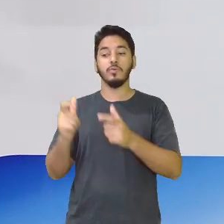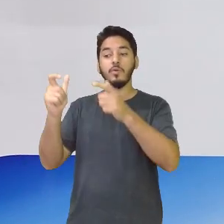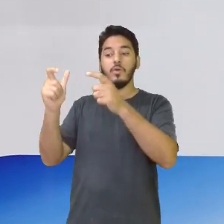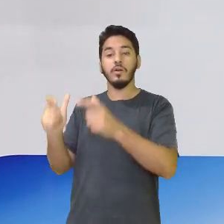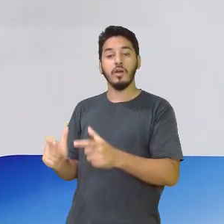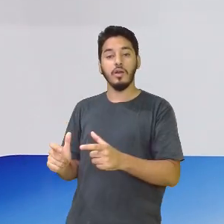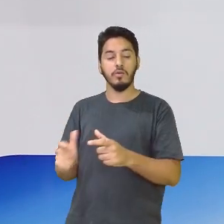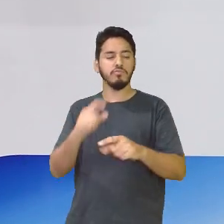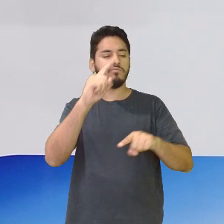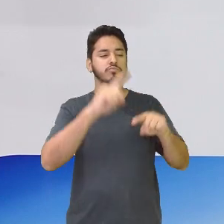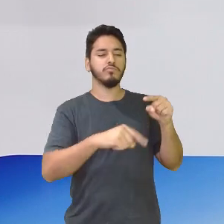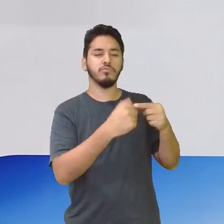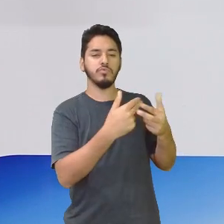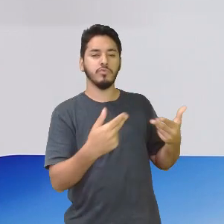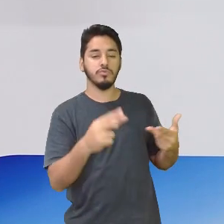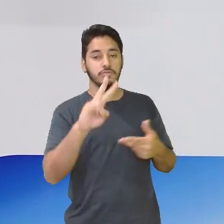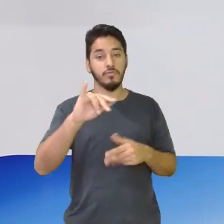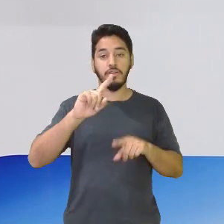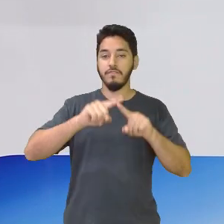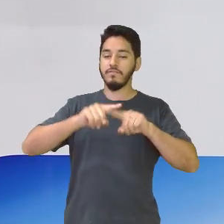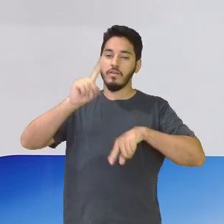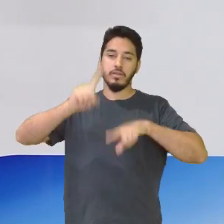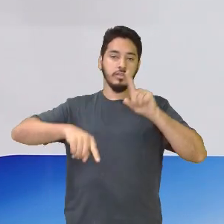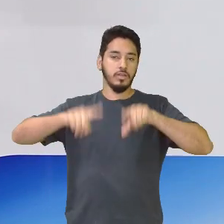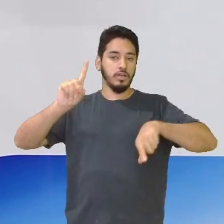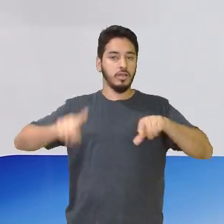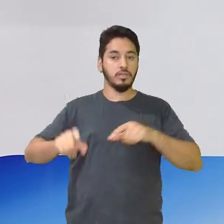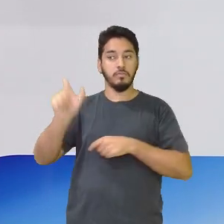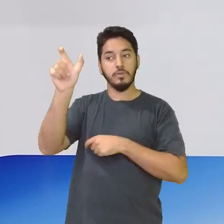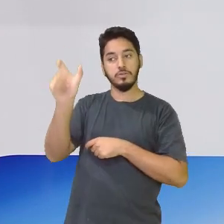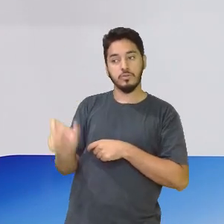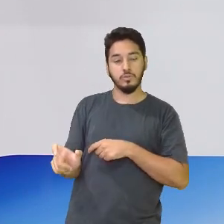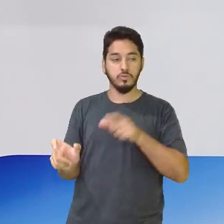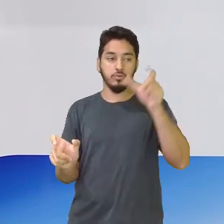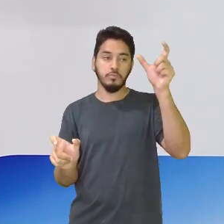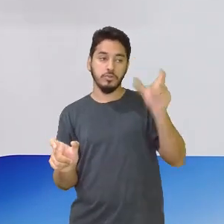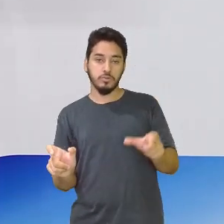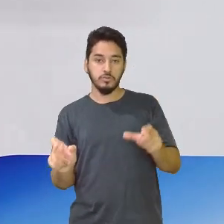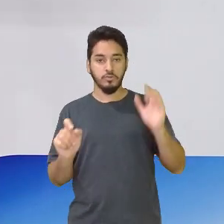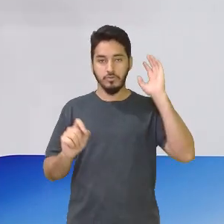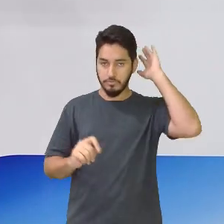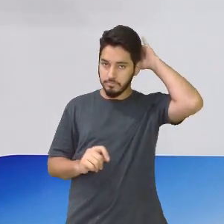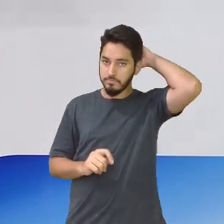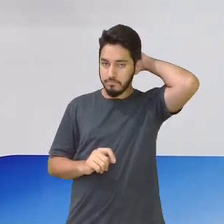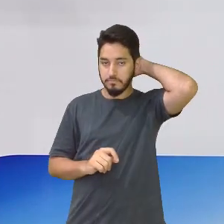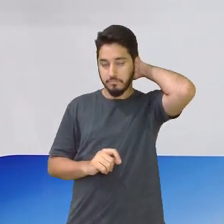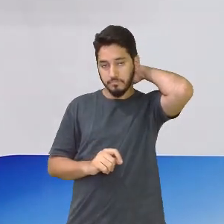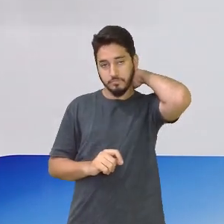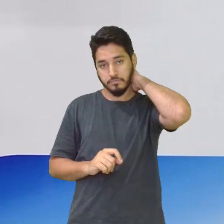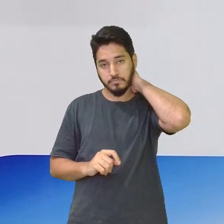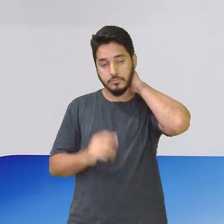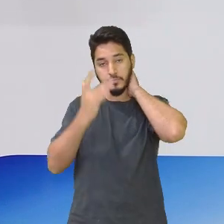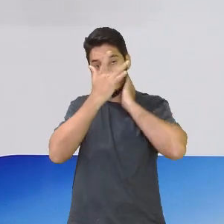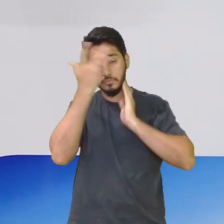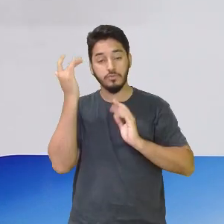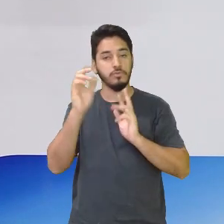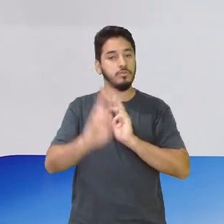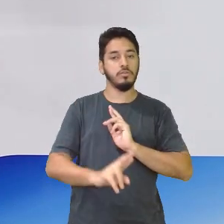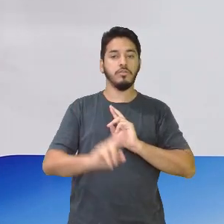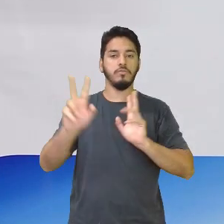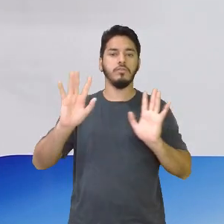lugares, vai variar de pessoa para pessoa. Então, as pessoas elas são diferentes. A